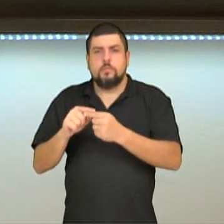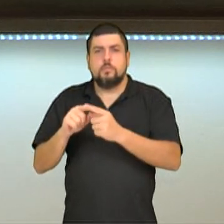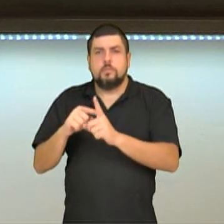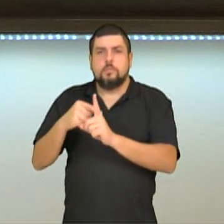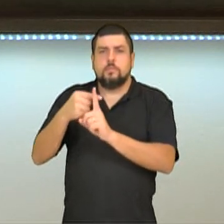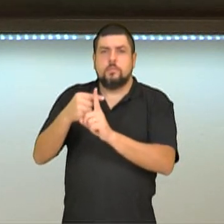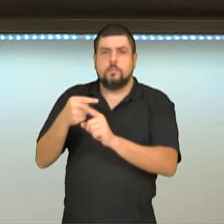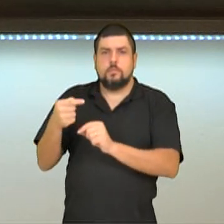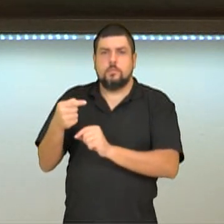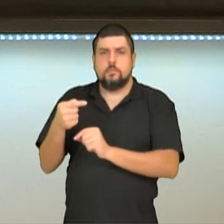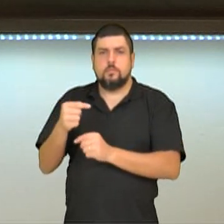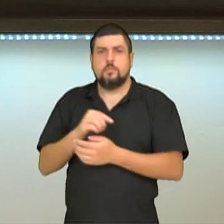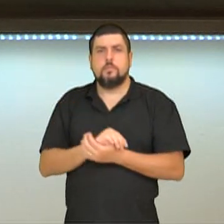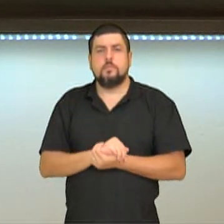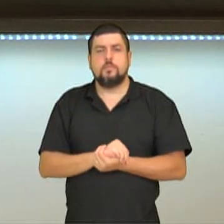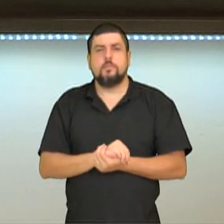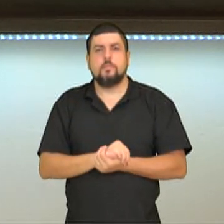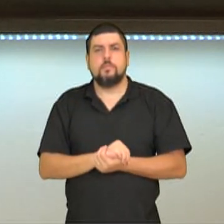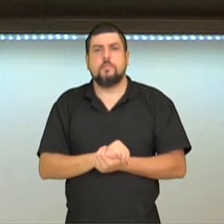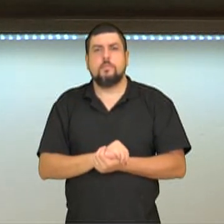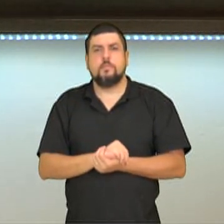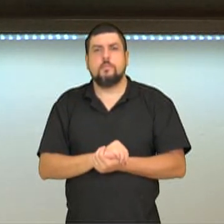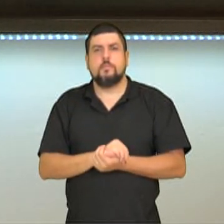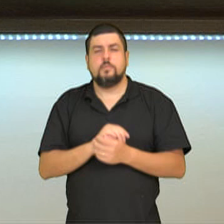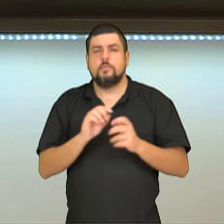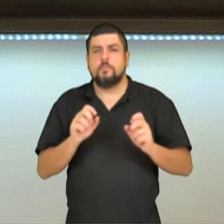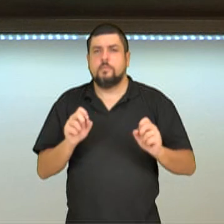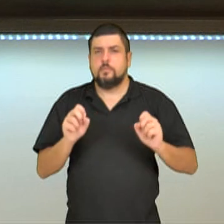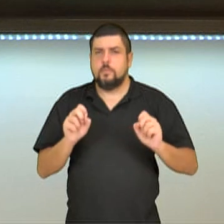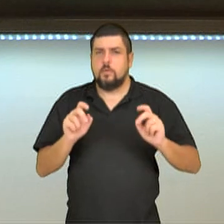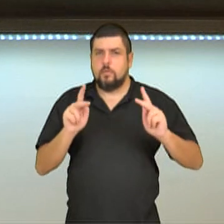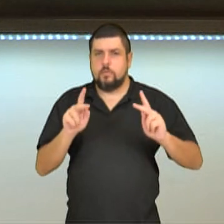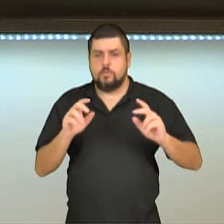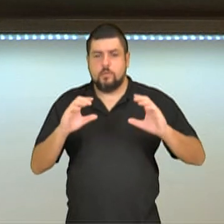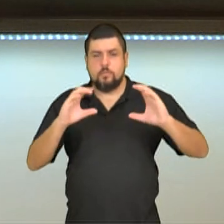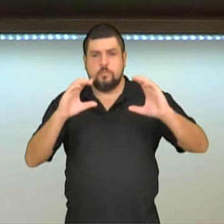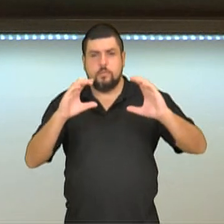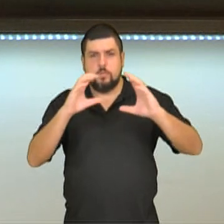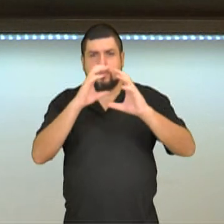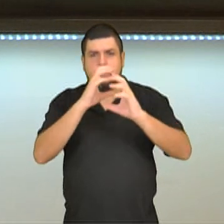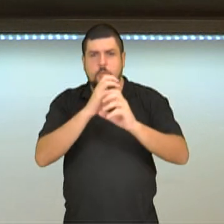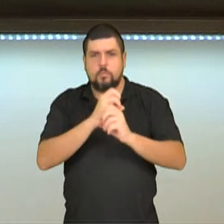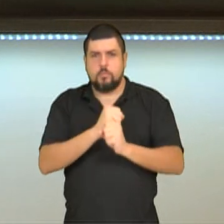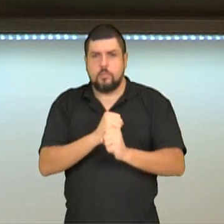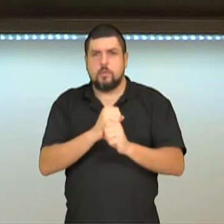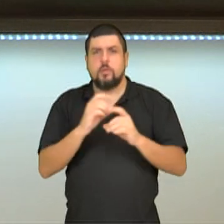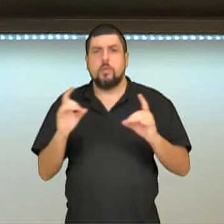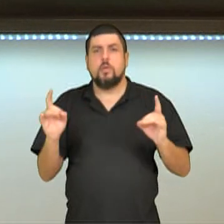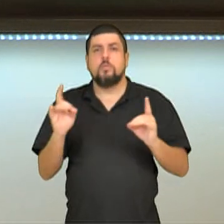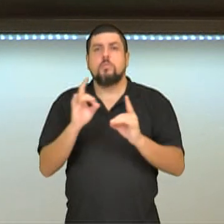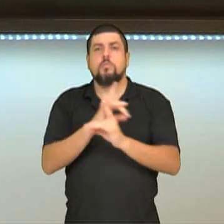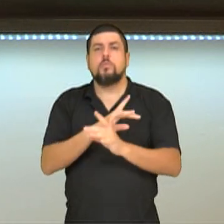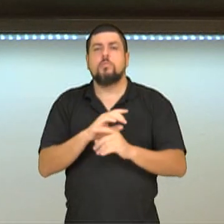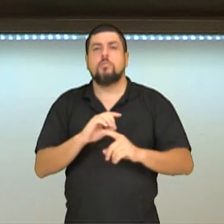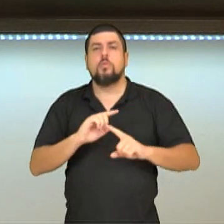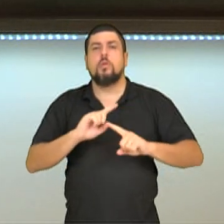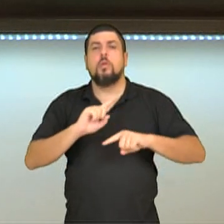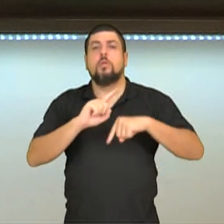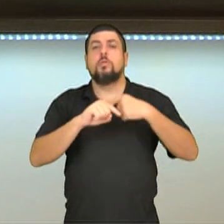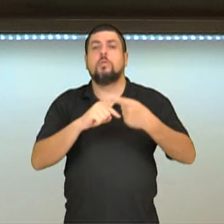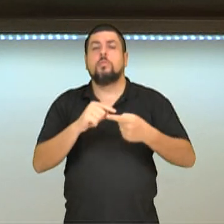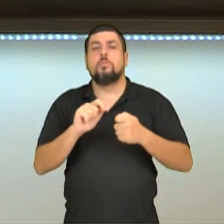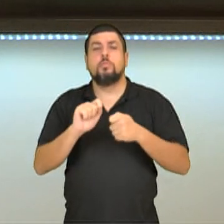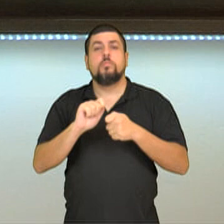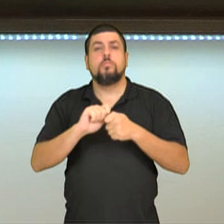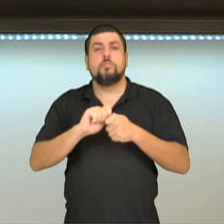subtração. Essa ordem, tudo bem? Mas tá bom, resolvi os parênteses, resolvi todos os parênteses. O que vai